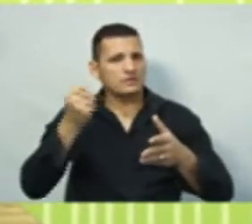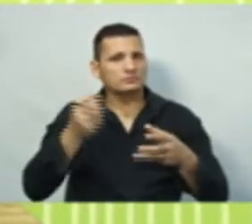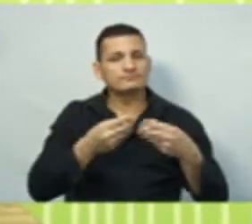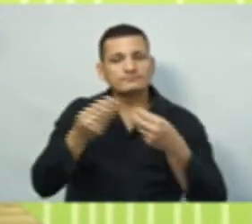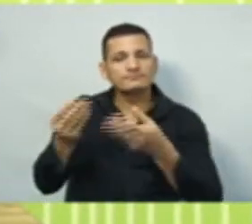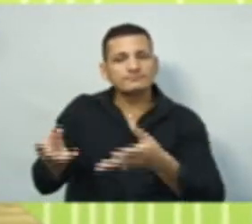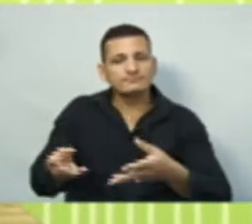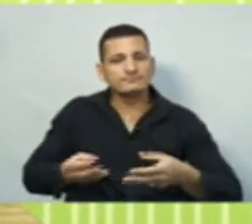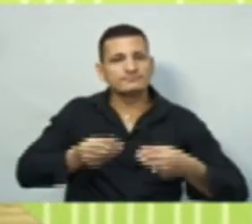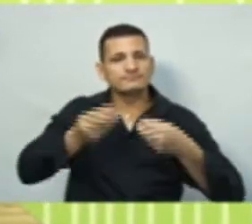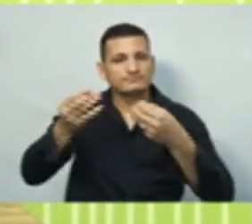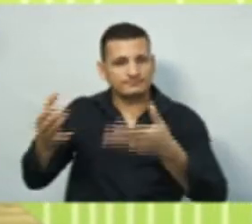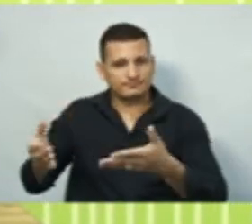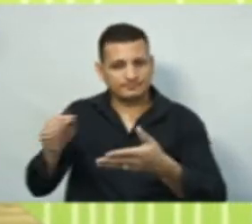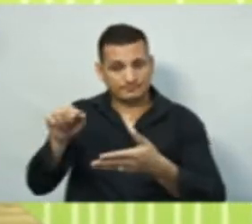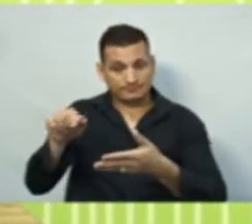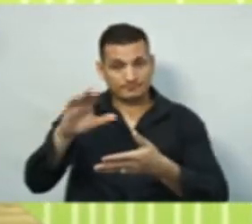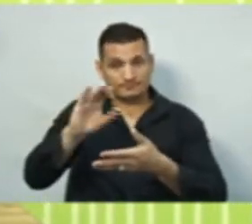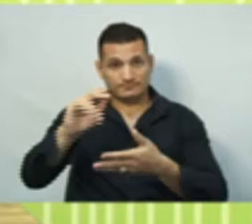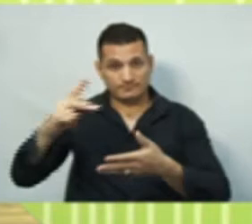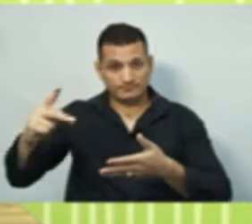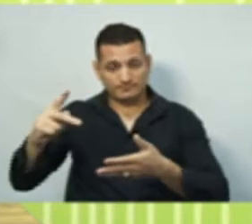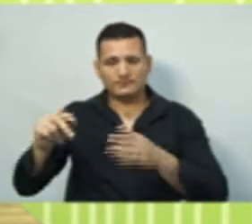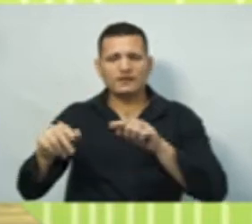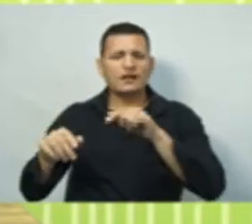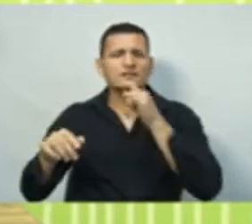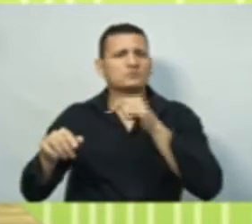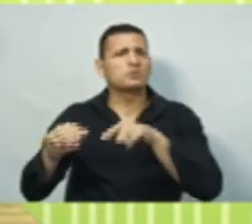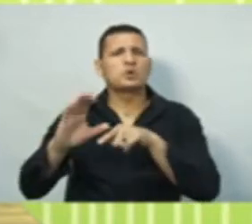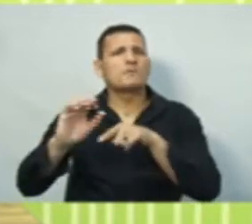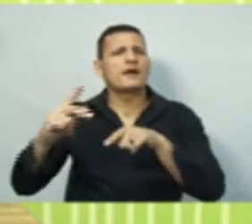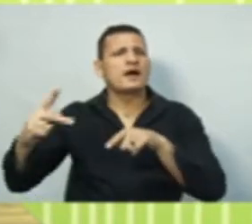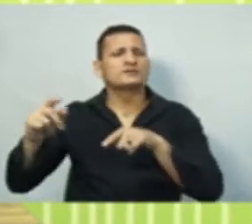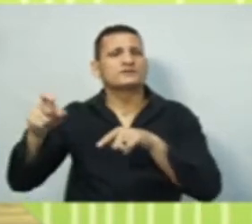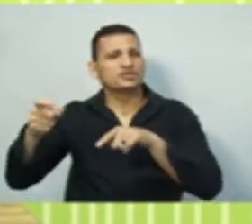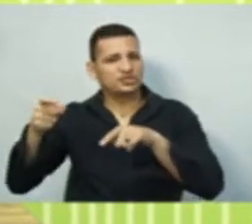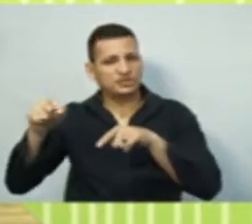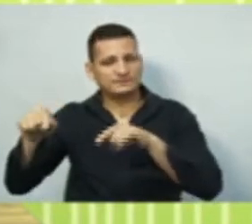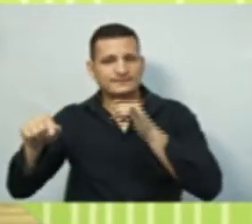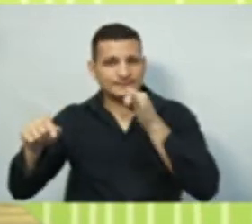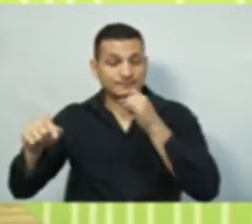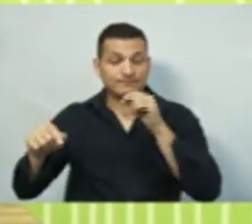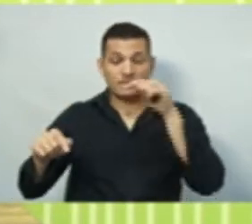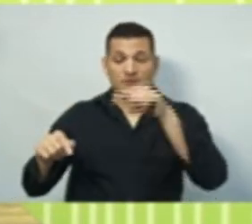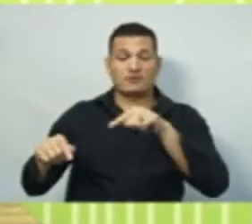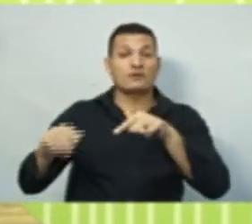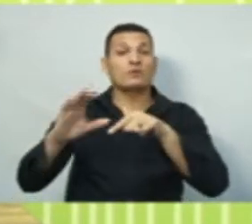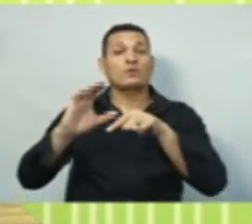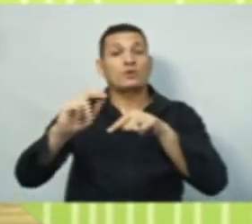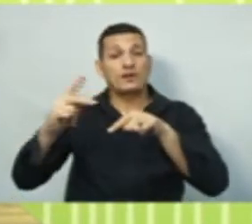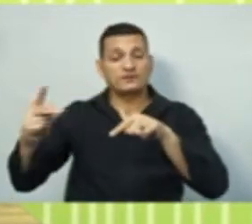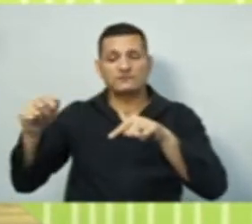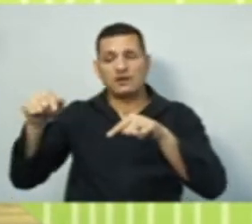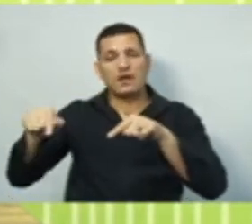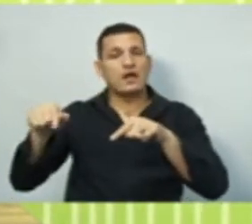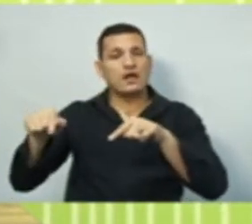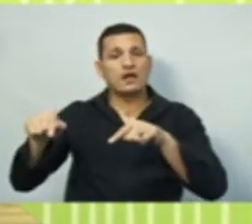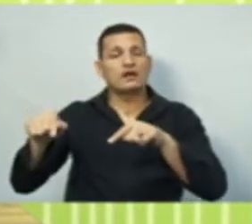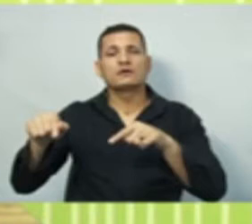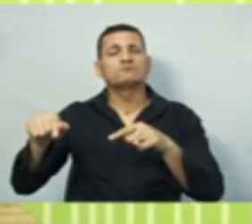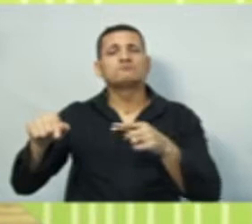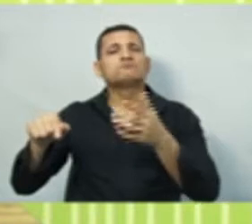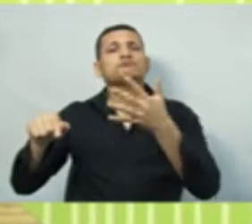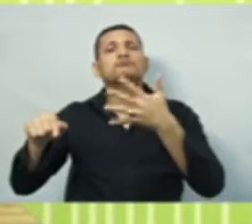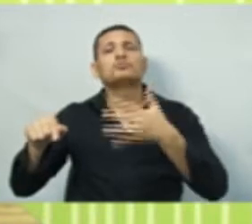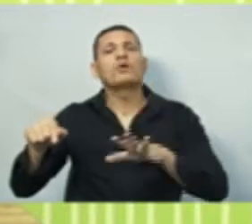cooperativa. Vamos dizer que chama cooperativa X. Essa cooperativa, ela não quer entregar esse leite